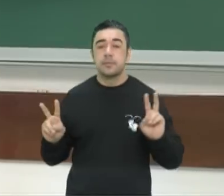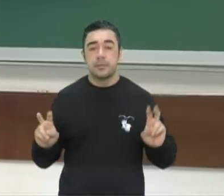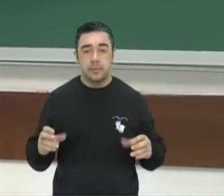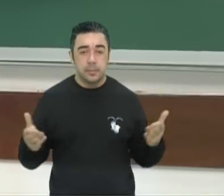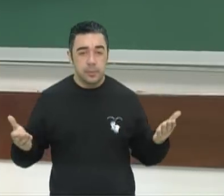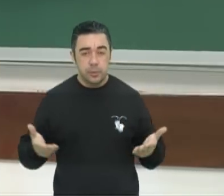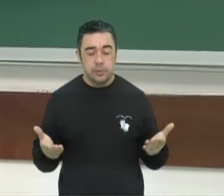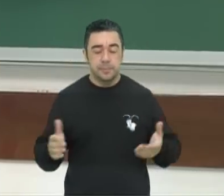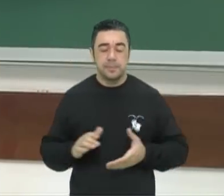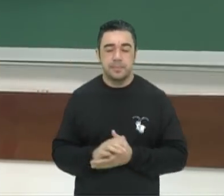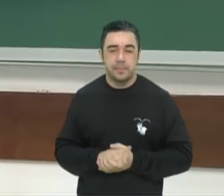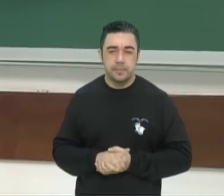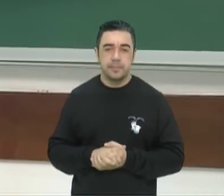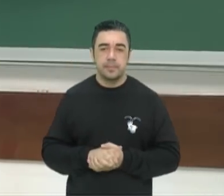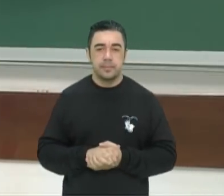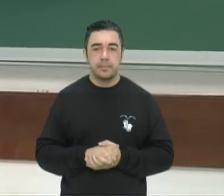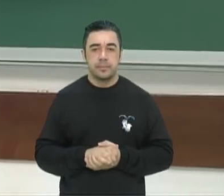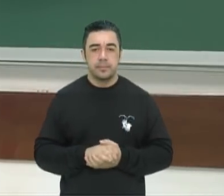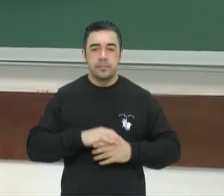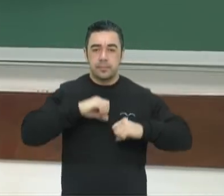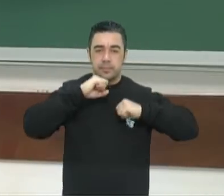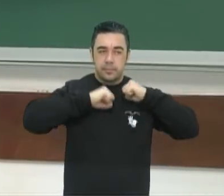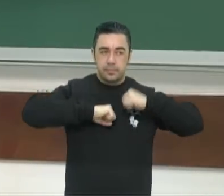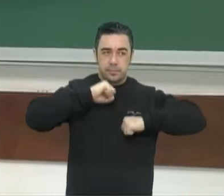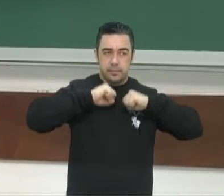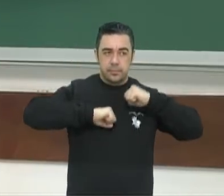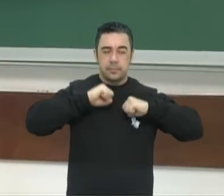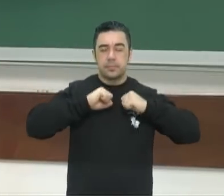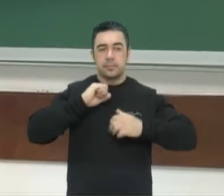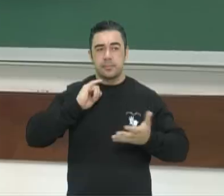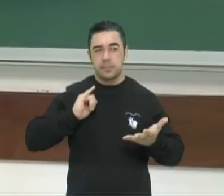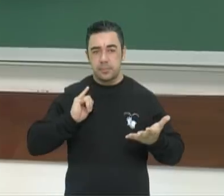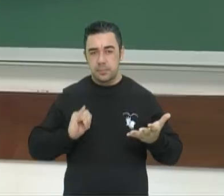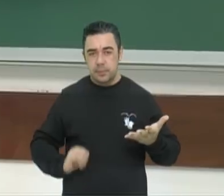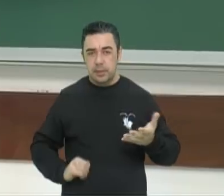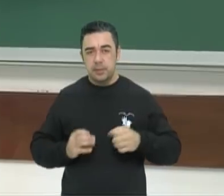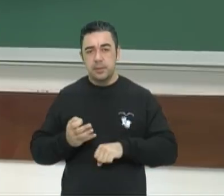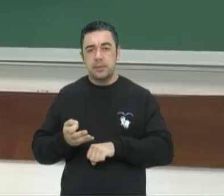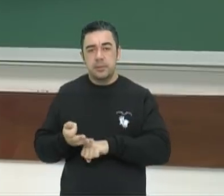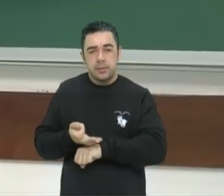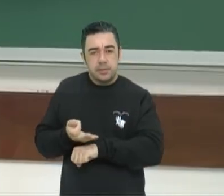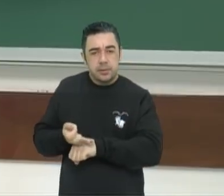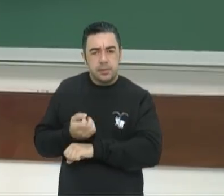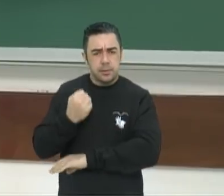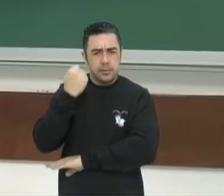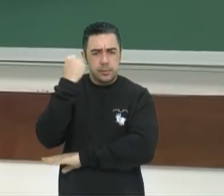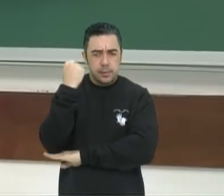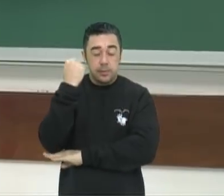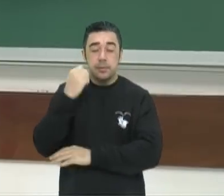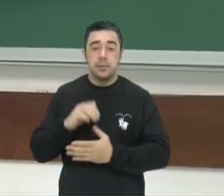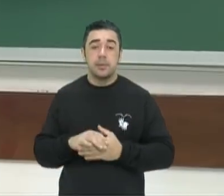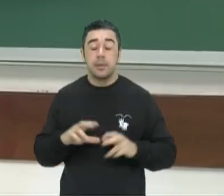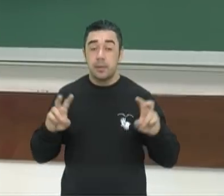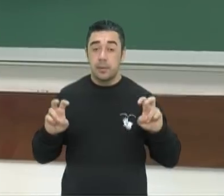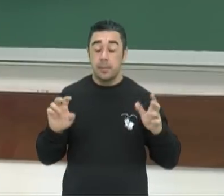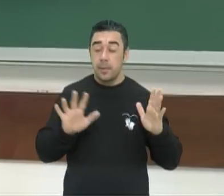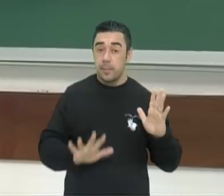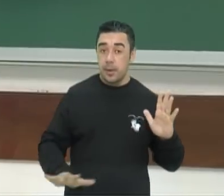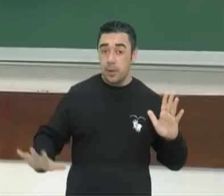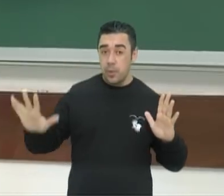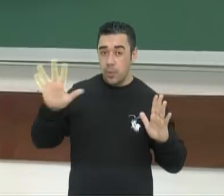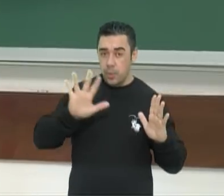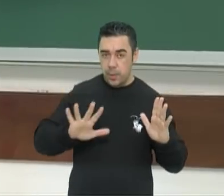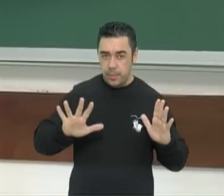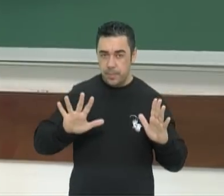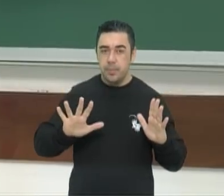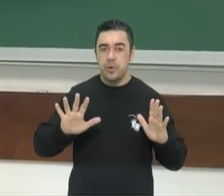tema da aula de hoje. Industrialização, imperialismo e resistência. Esse é o nosso tema maior, nosso